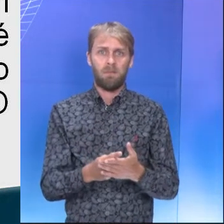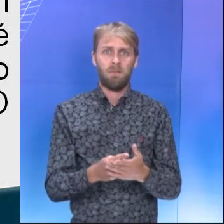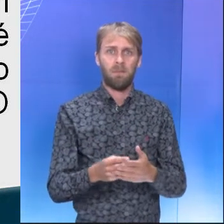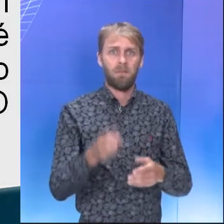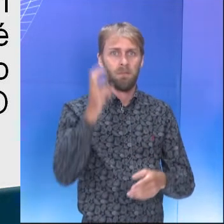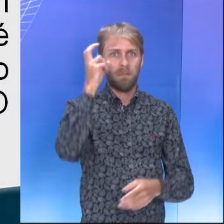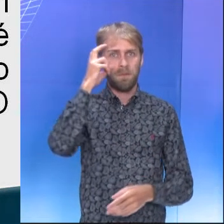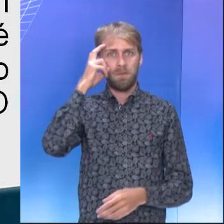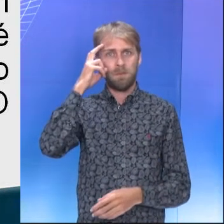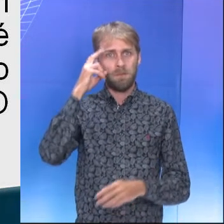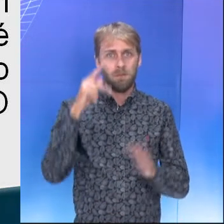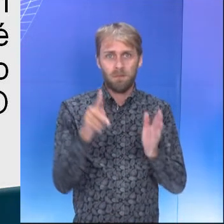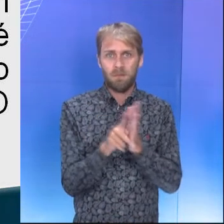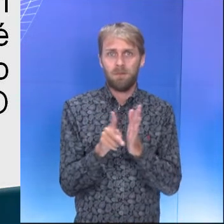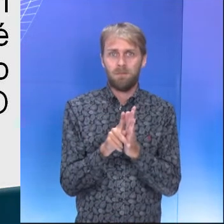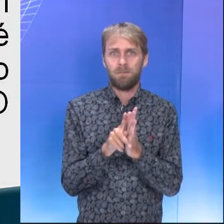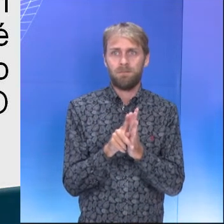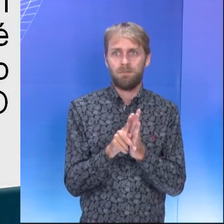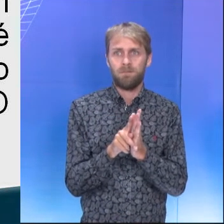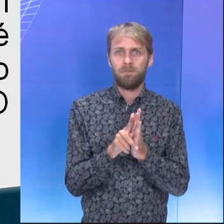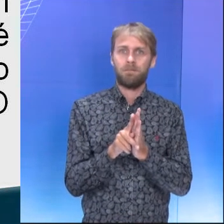e da própria